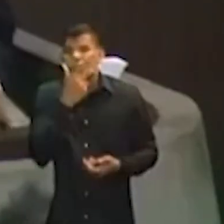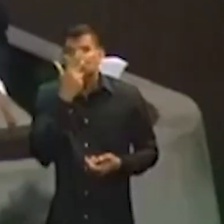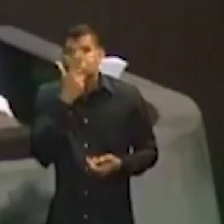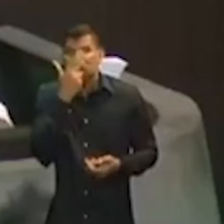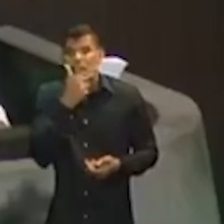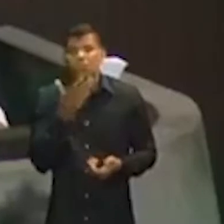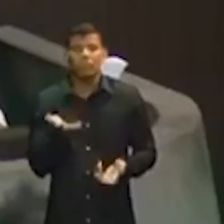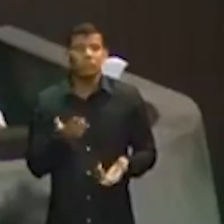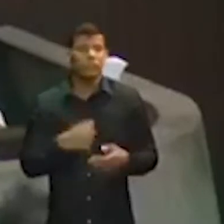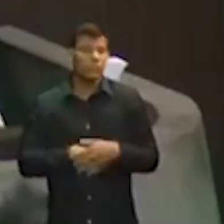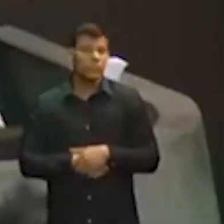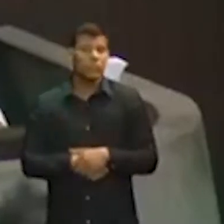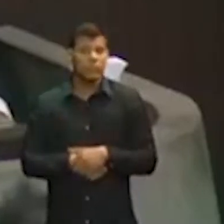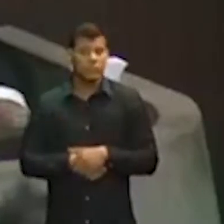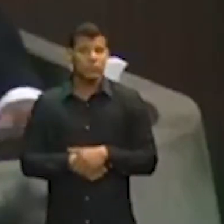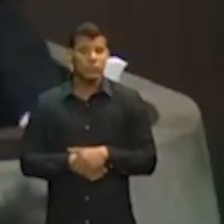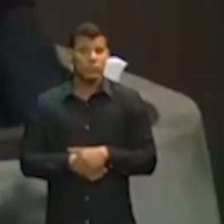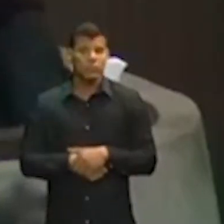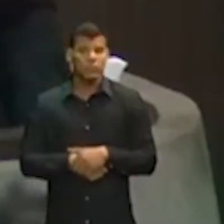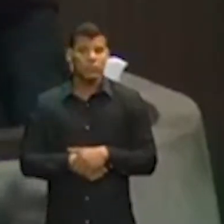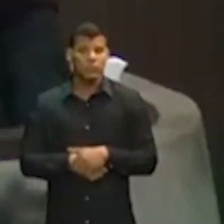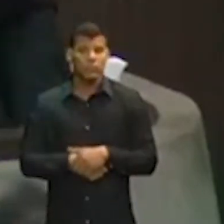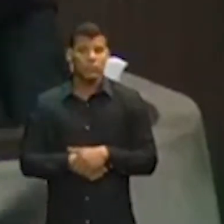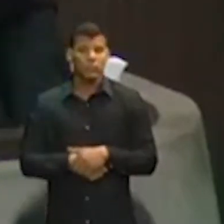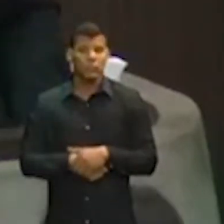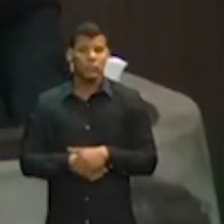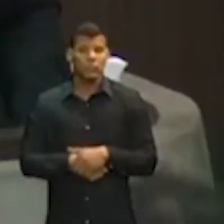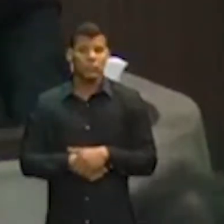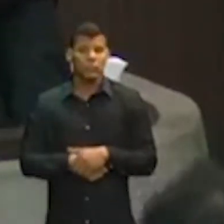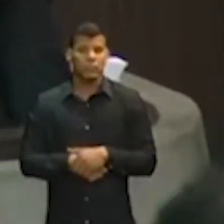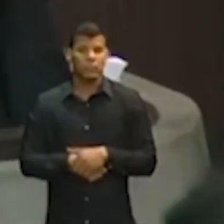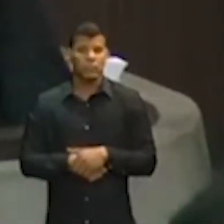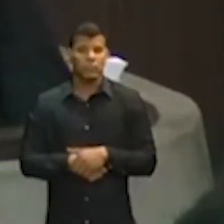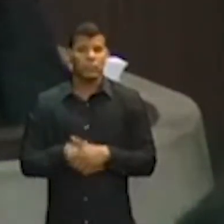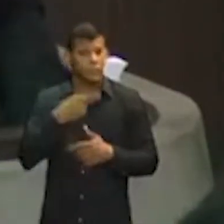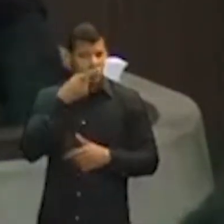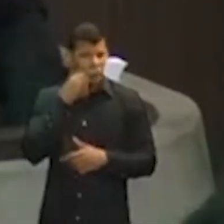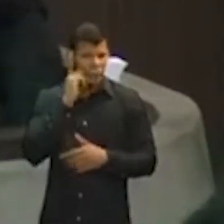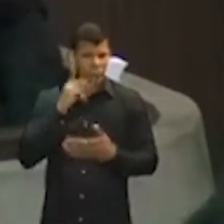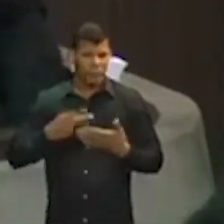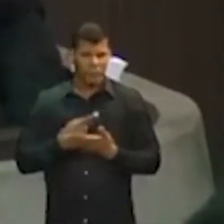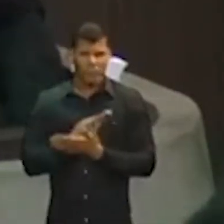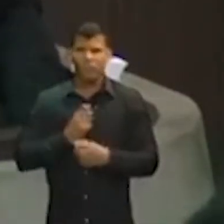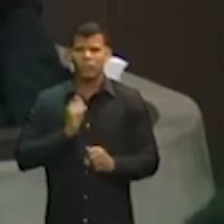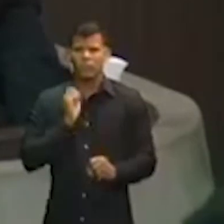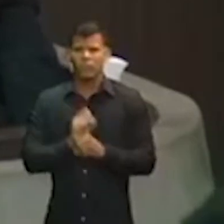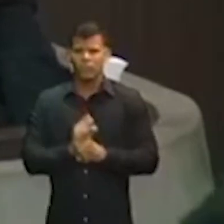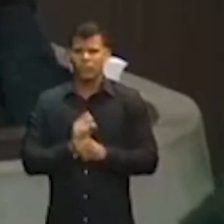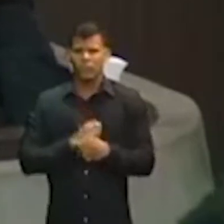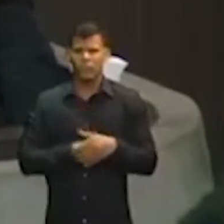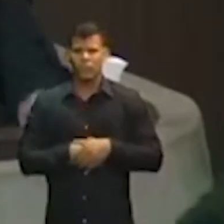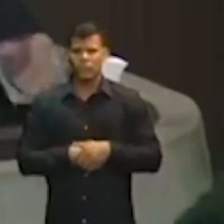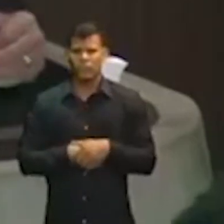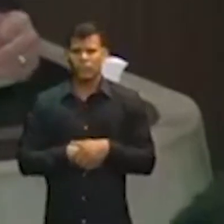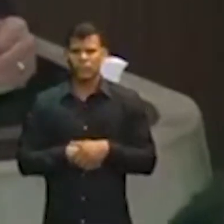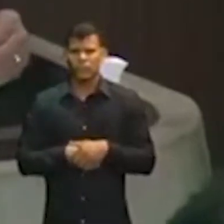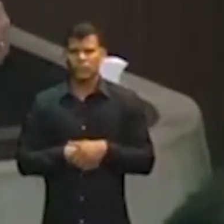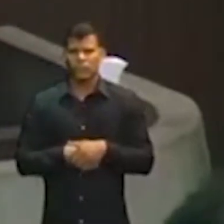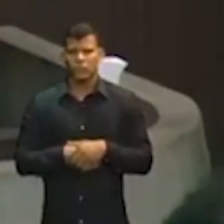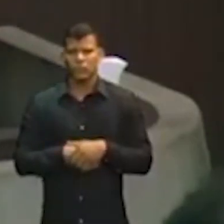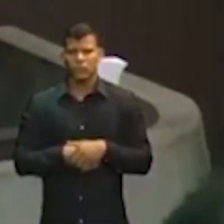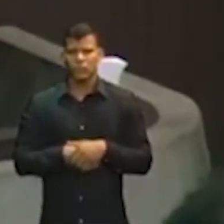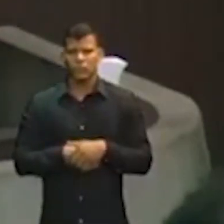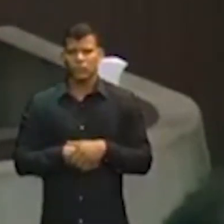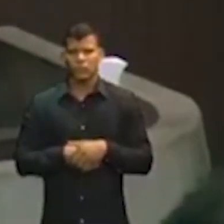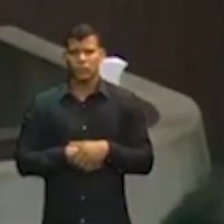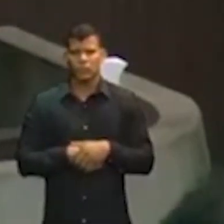entendeu? Essa outra diligência de ontem, entendeu? Também não anda. E eu sei